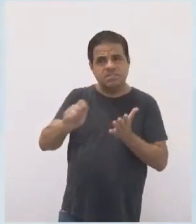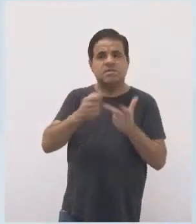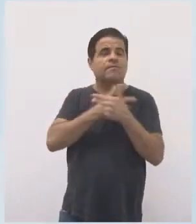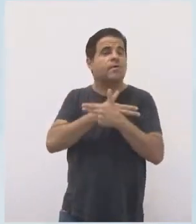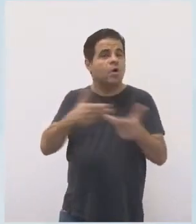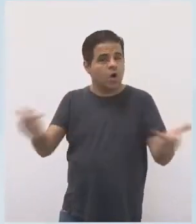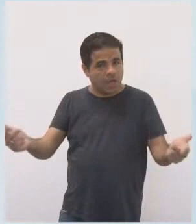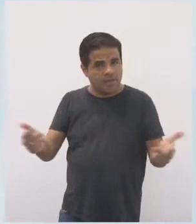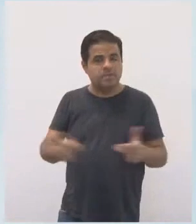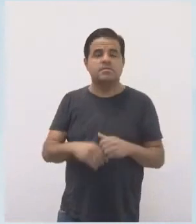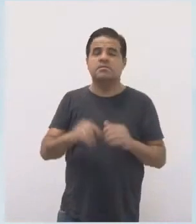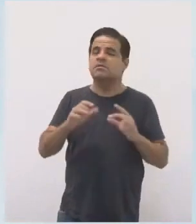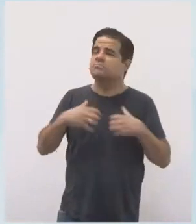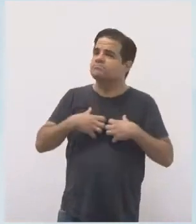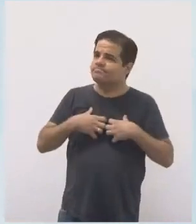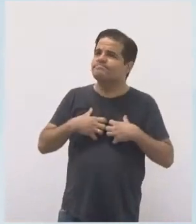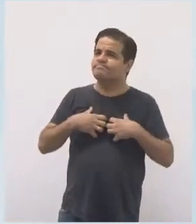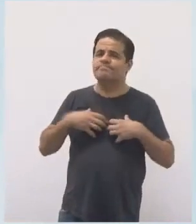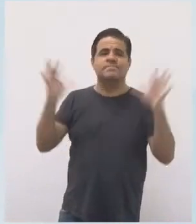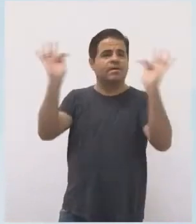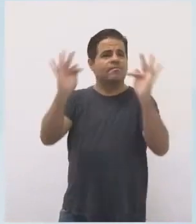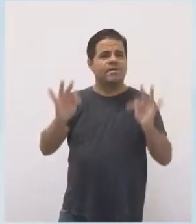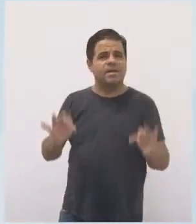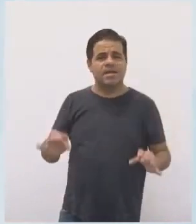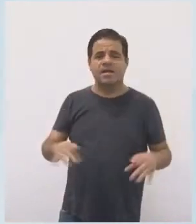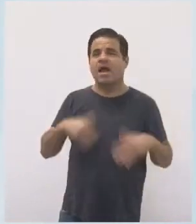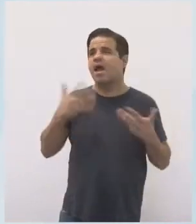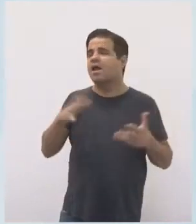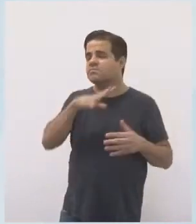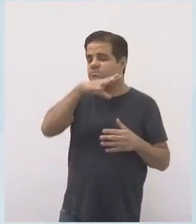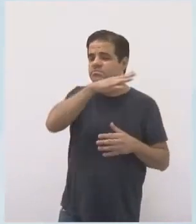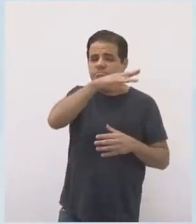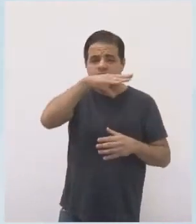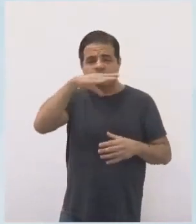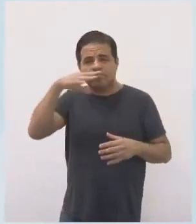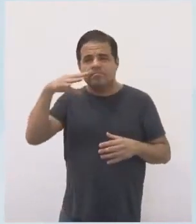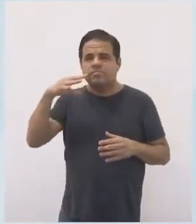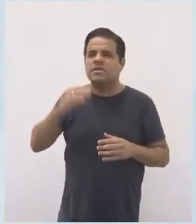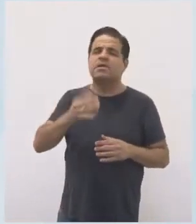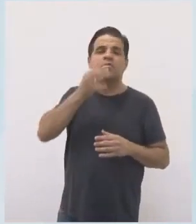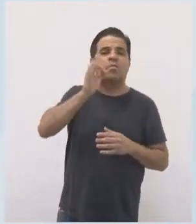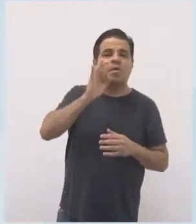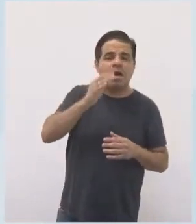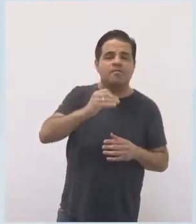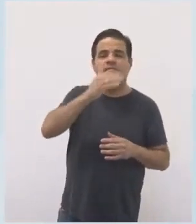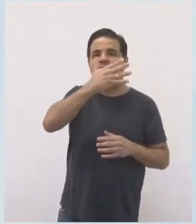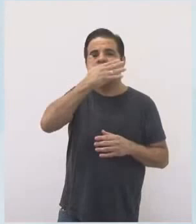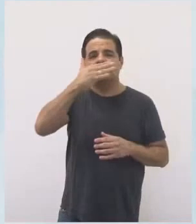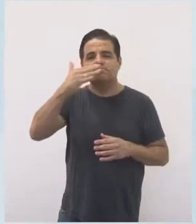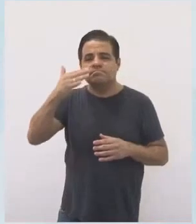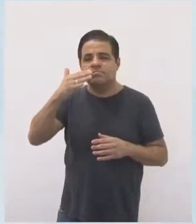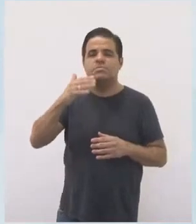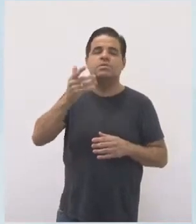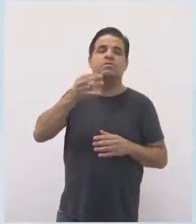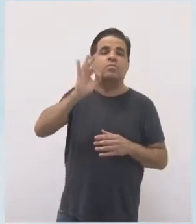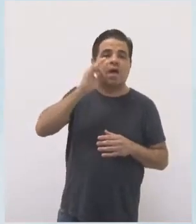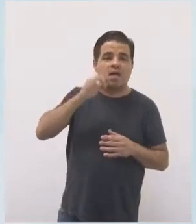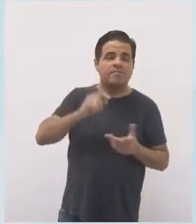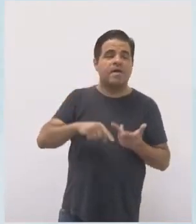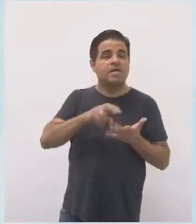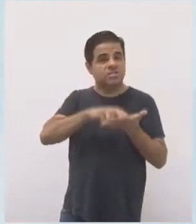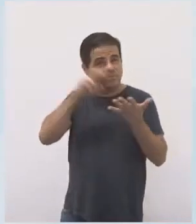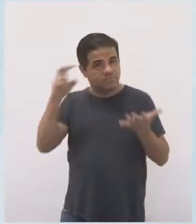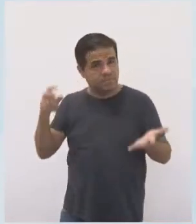coisas que o deixam feliz. É o cheiro do café de manhã, é quando